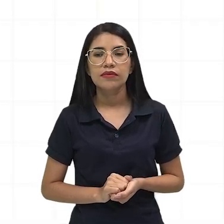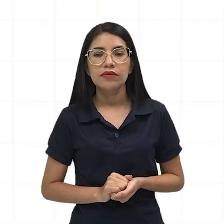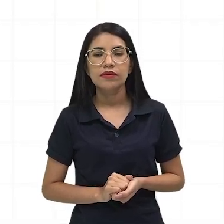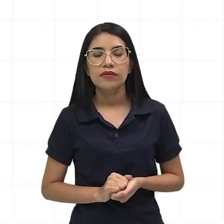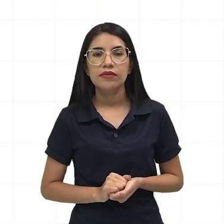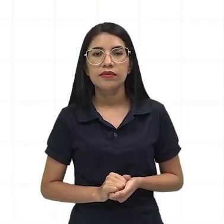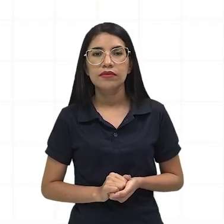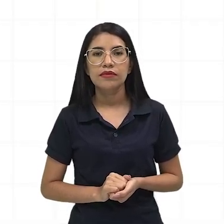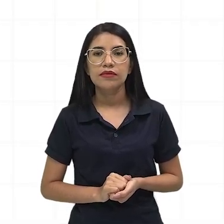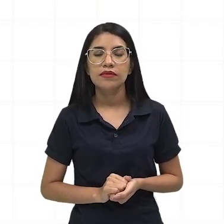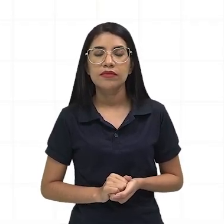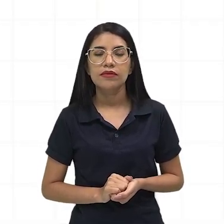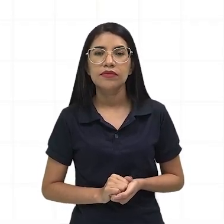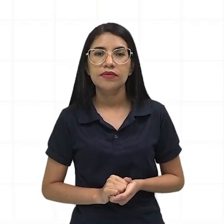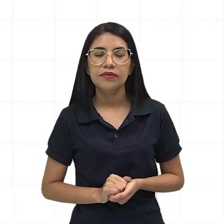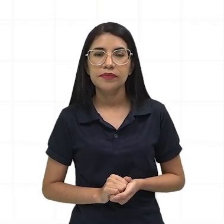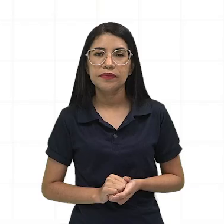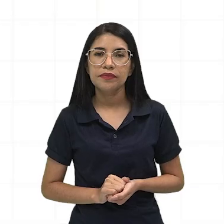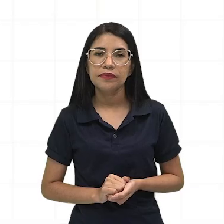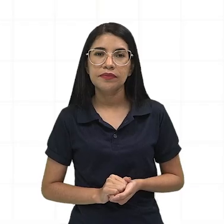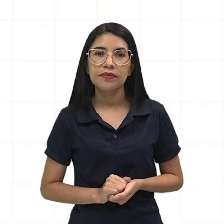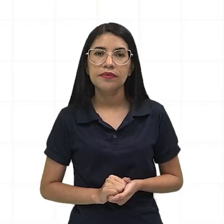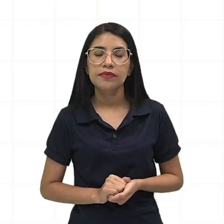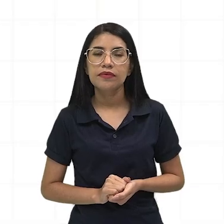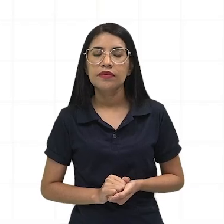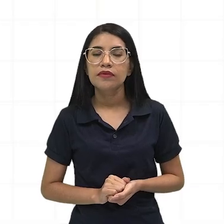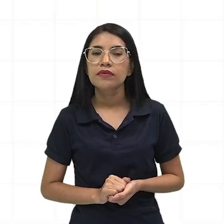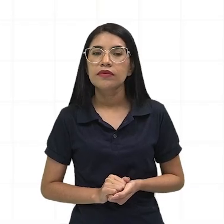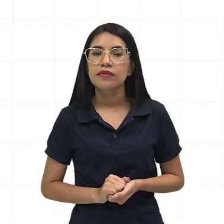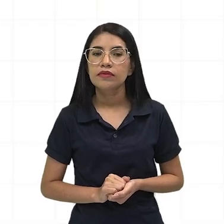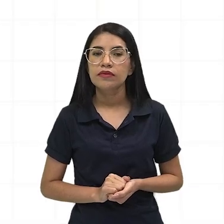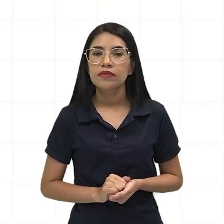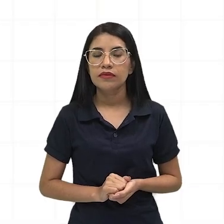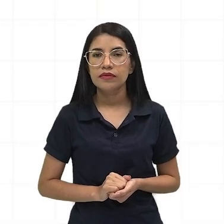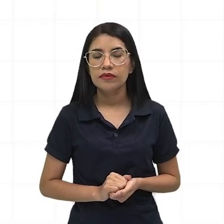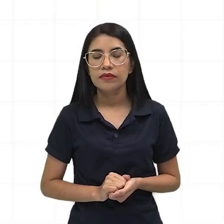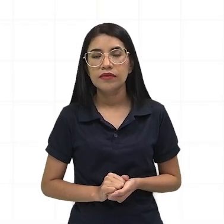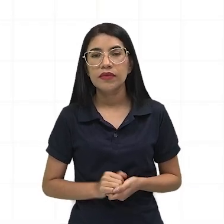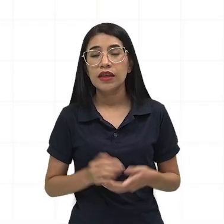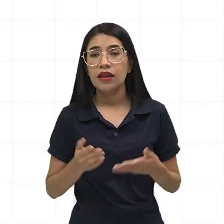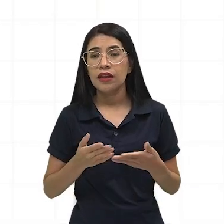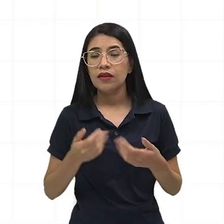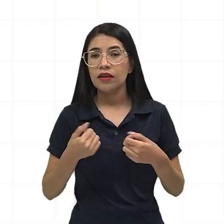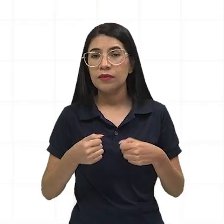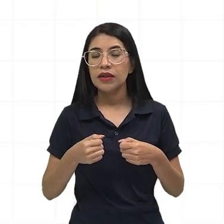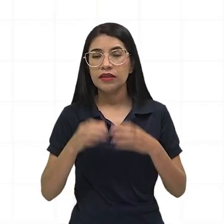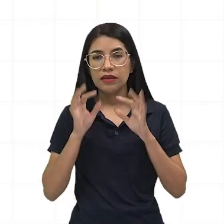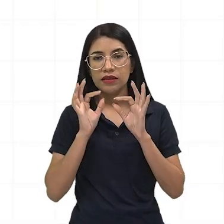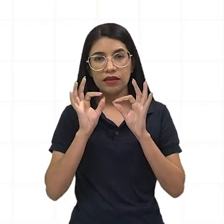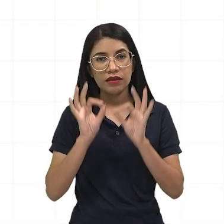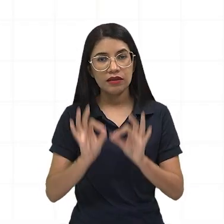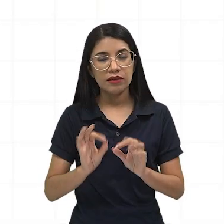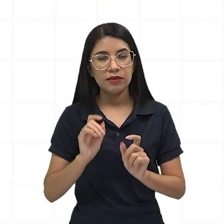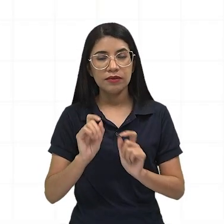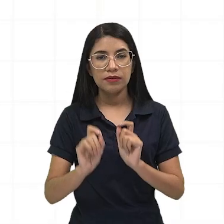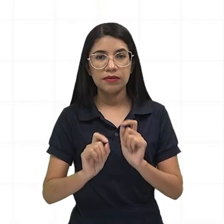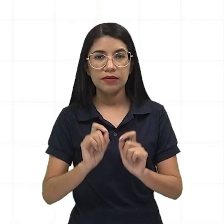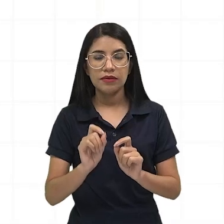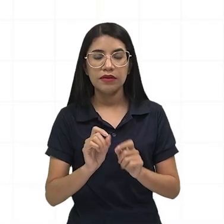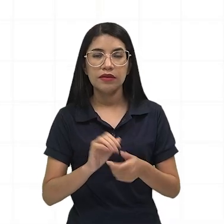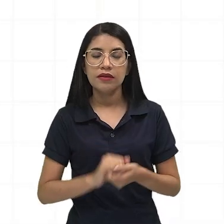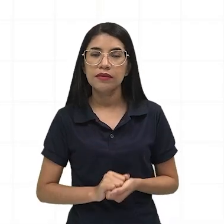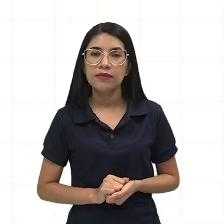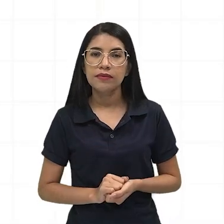2πr. Tranquilo? Então, agora, depois disso, nós temos que estar atento a